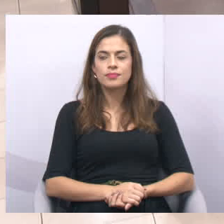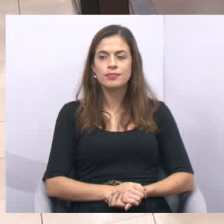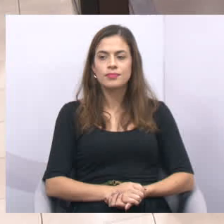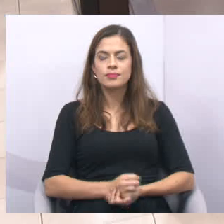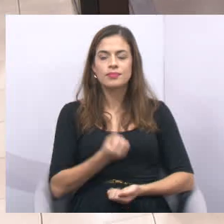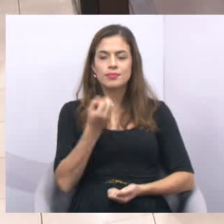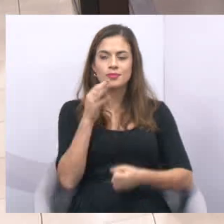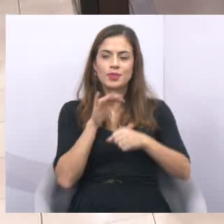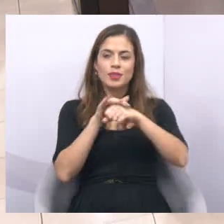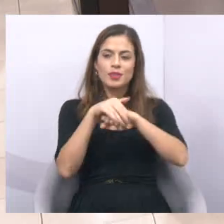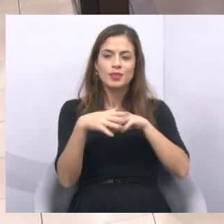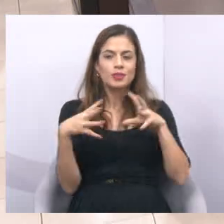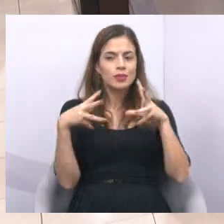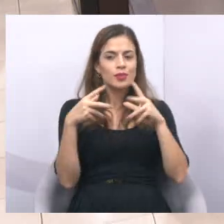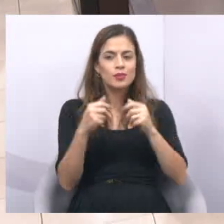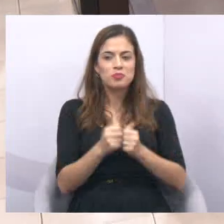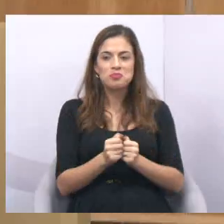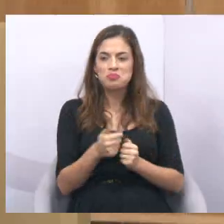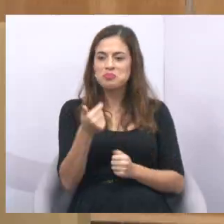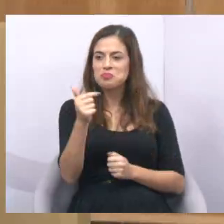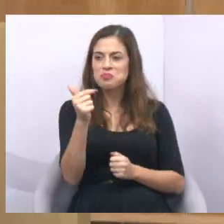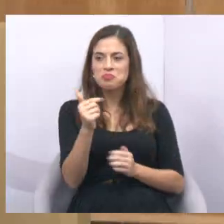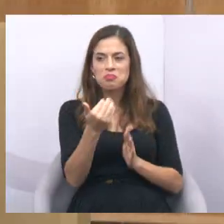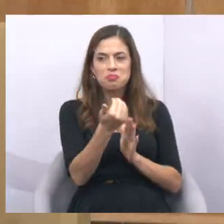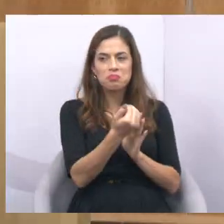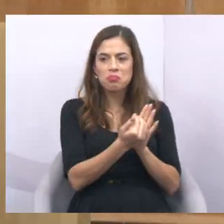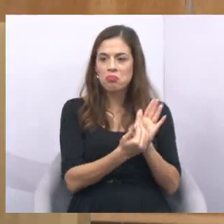Boa noite a todos. Eu não tenho protocolo